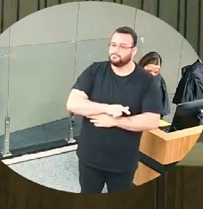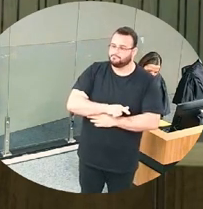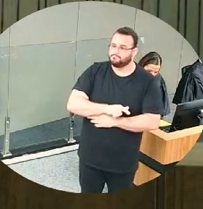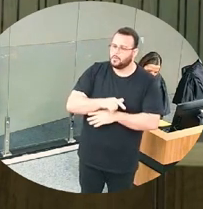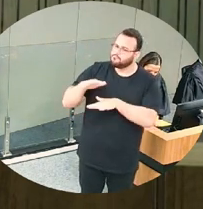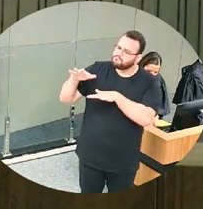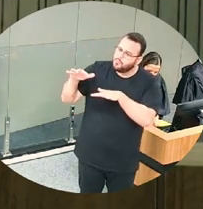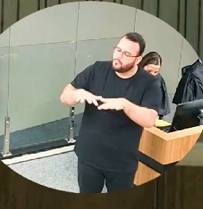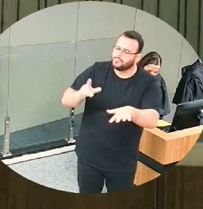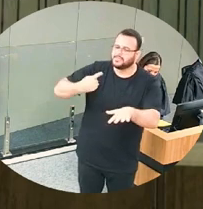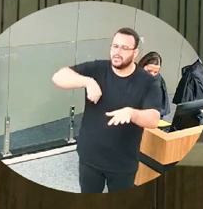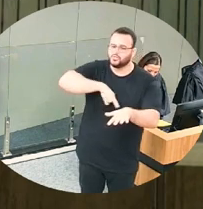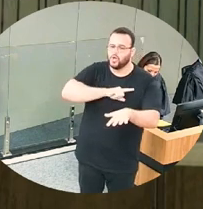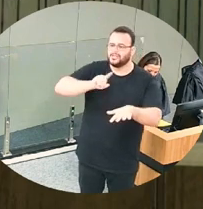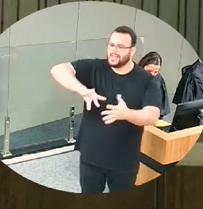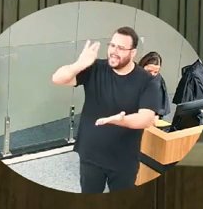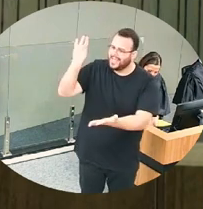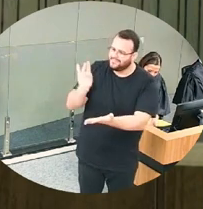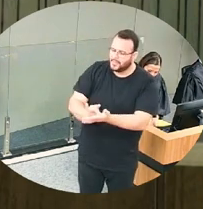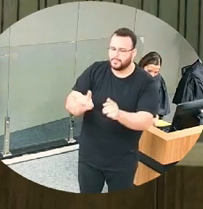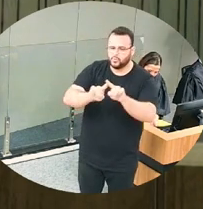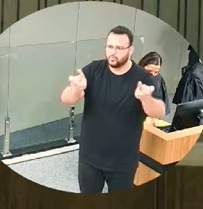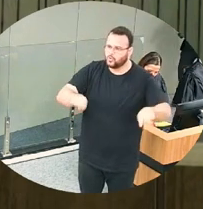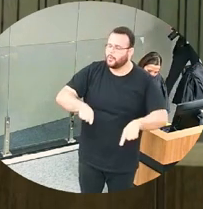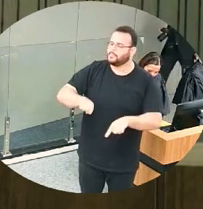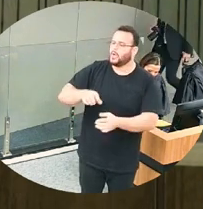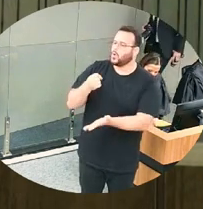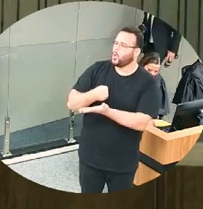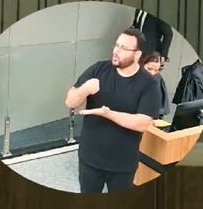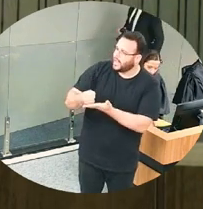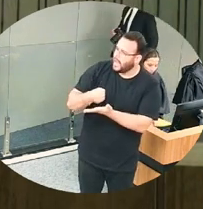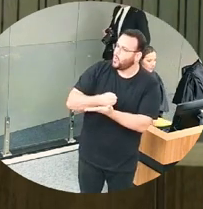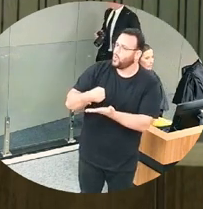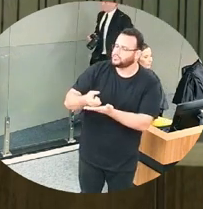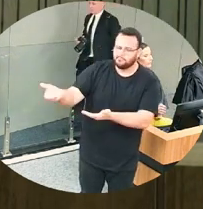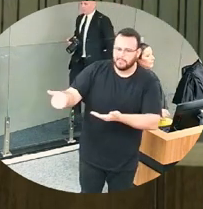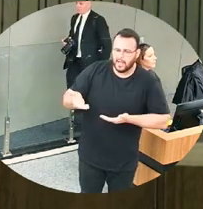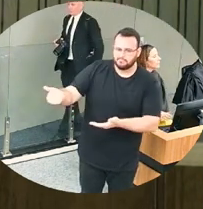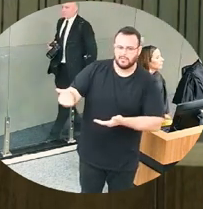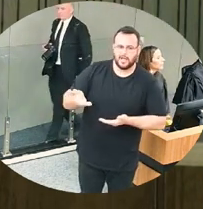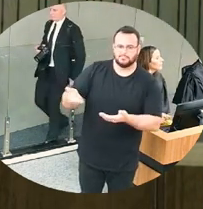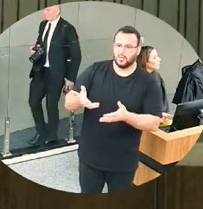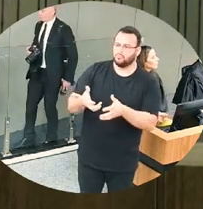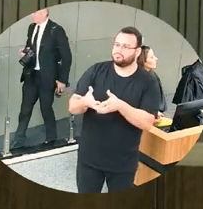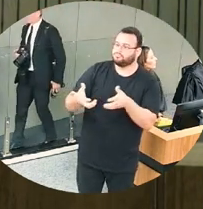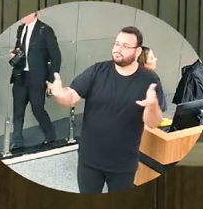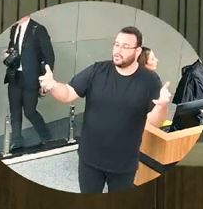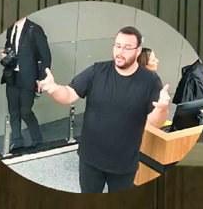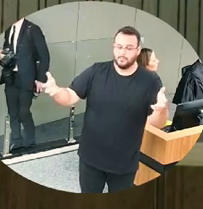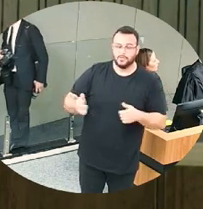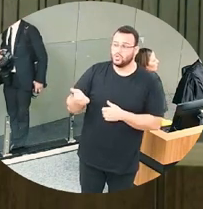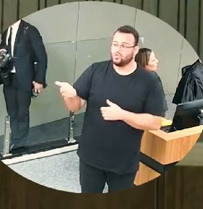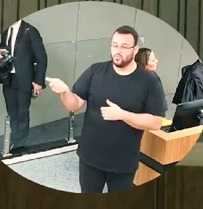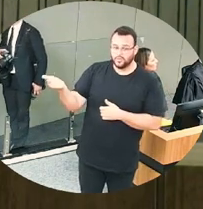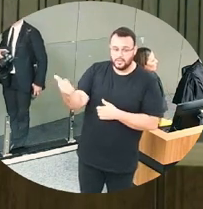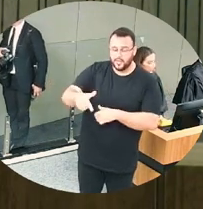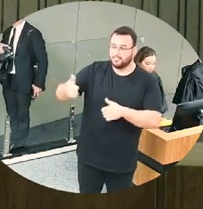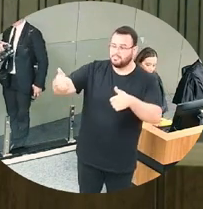conselho que a nossa situação era realmente ruim e nós conseguimos receber o número de servidores muito maior que tribunais